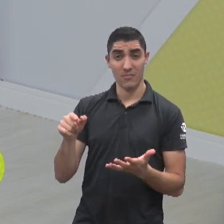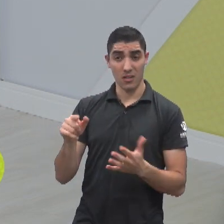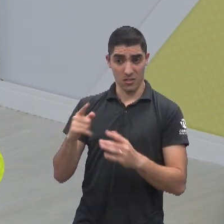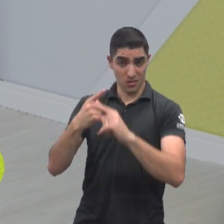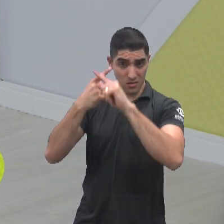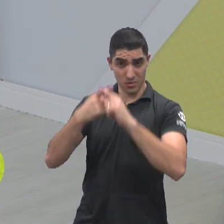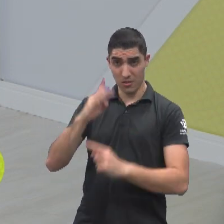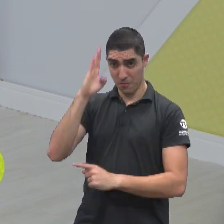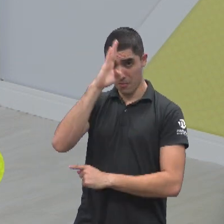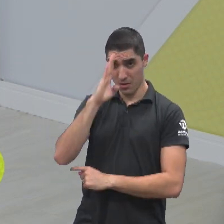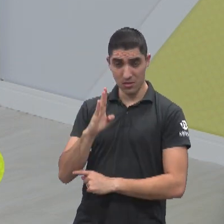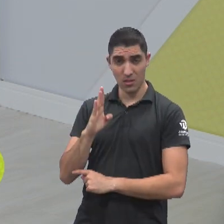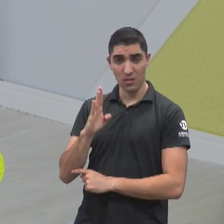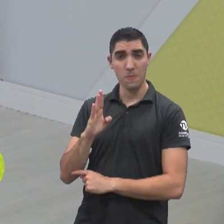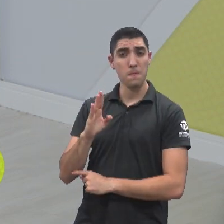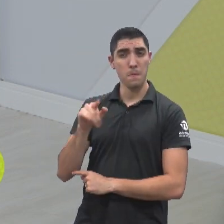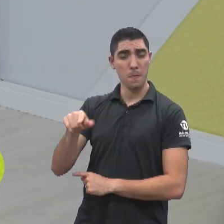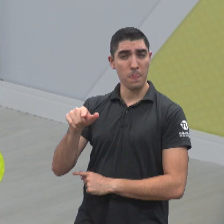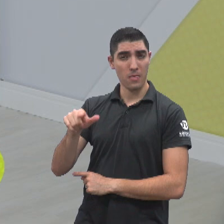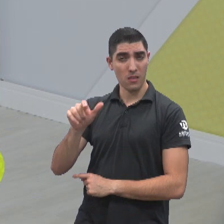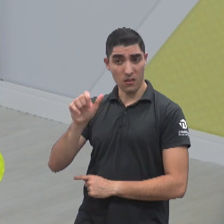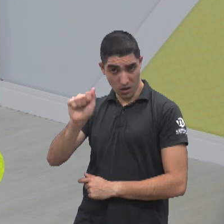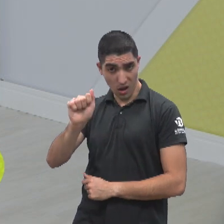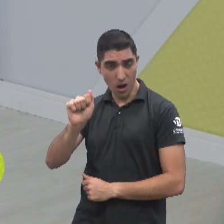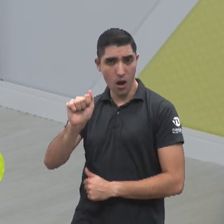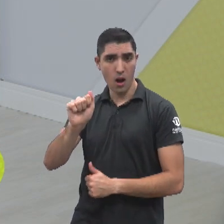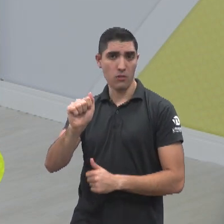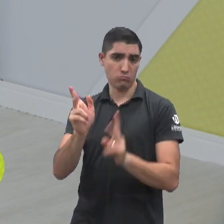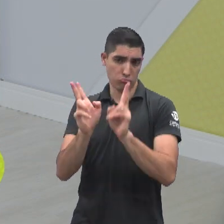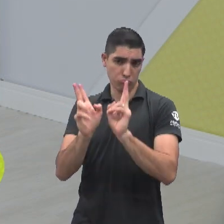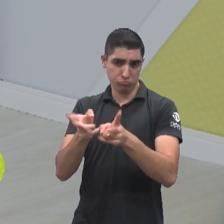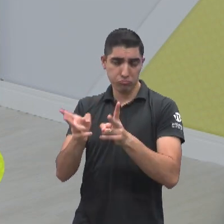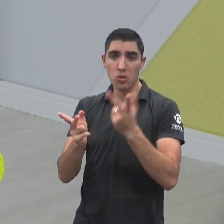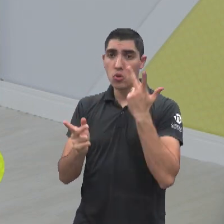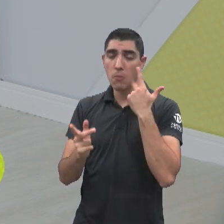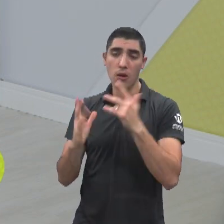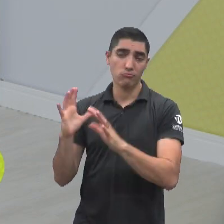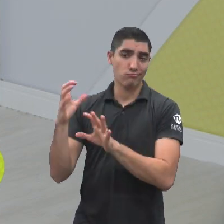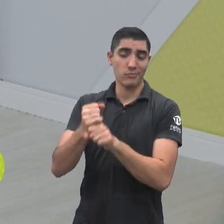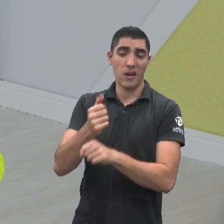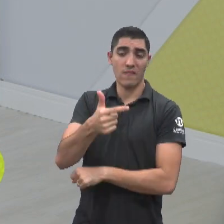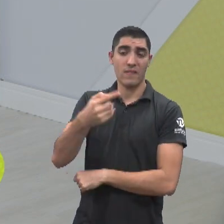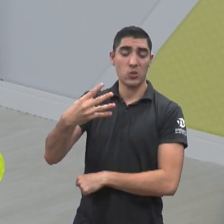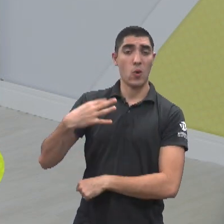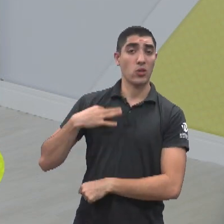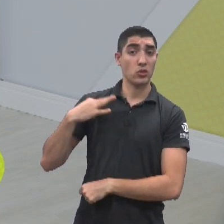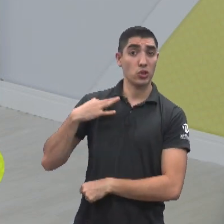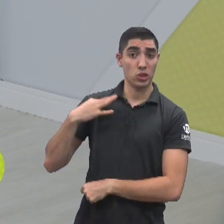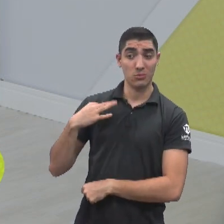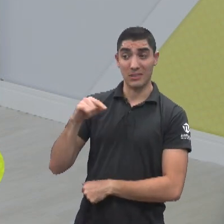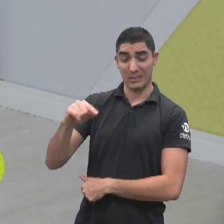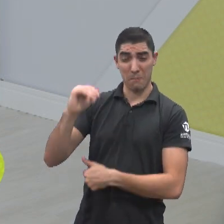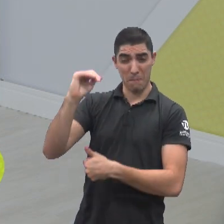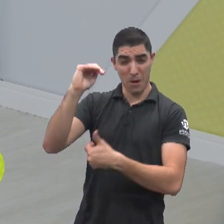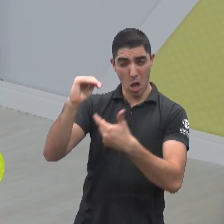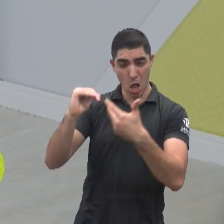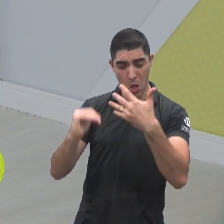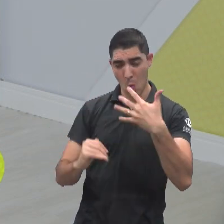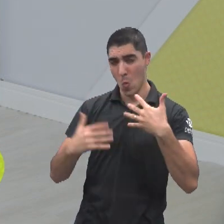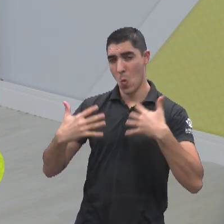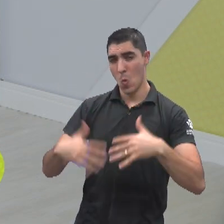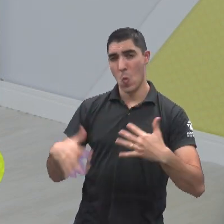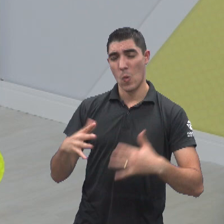Nacional mesmo com a elite do futsal, 24 equipes, um campeonato inchado demais, né? Então cada equipe na